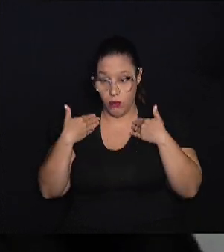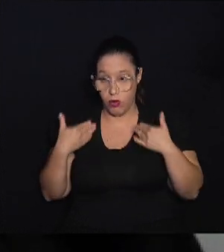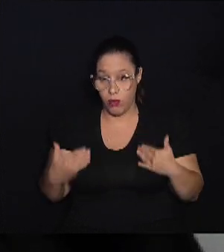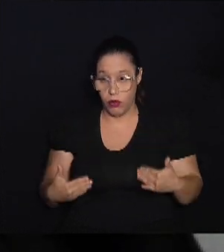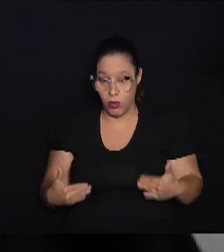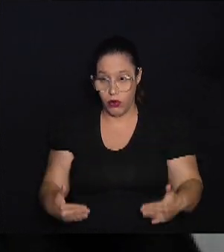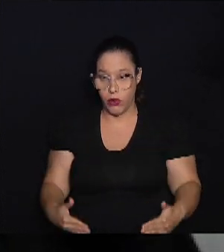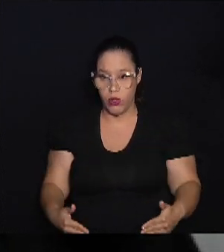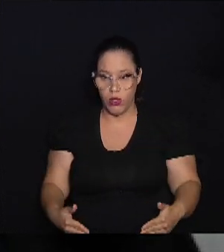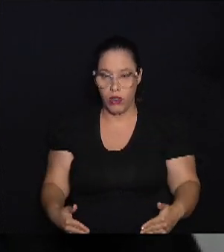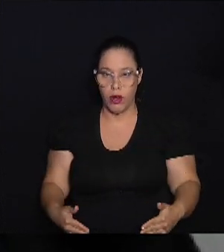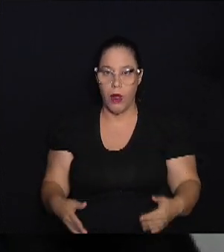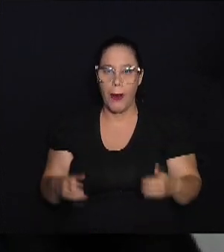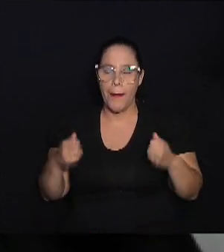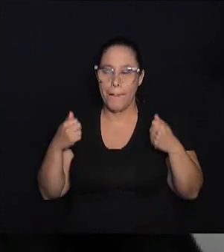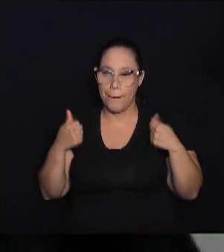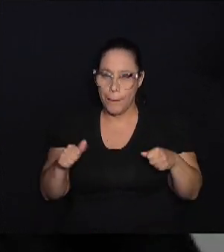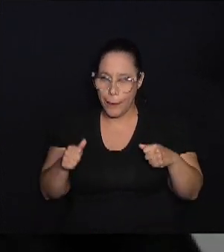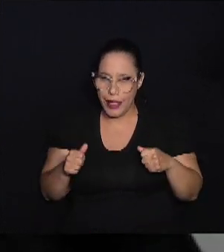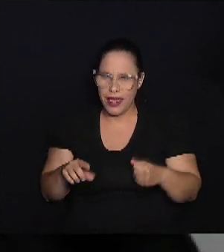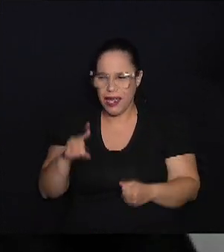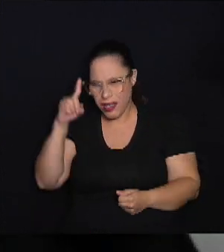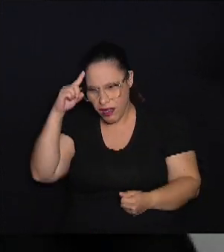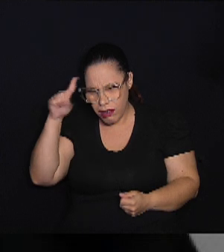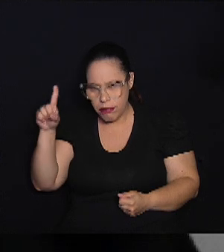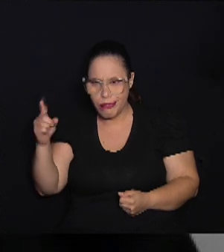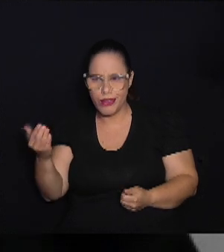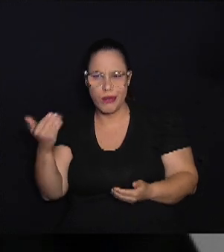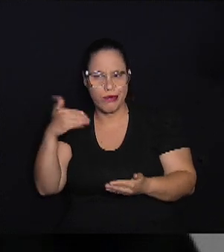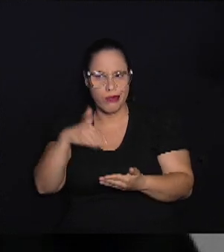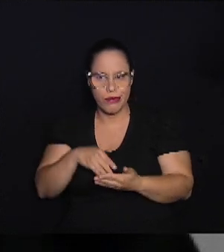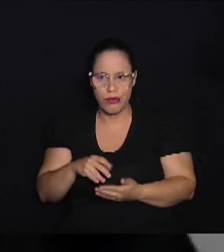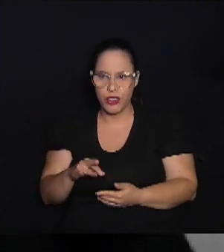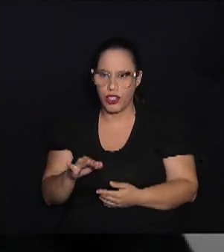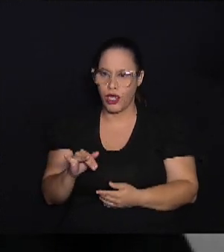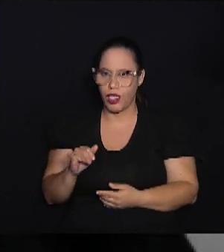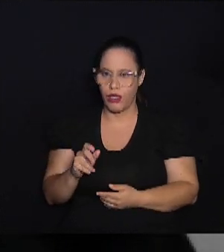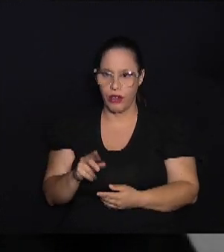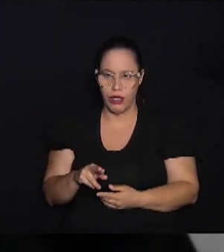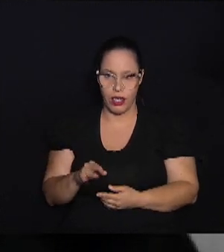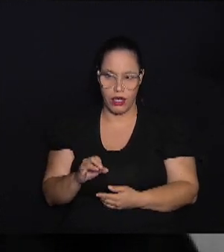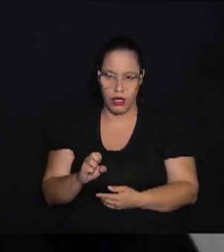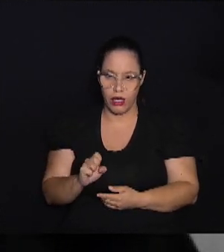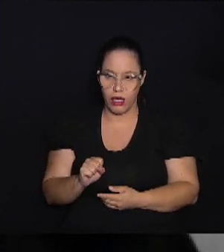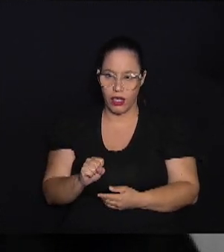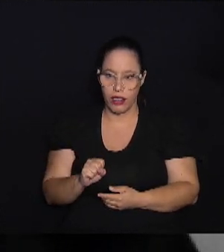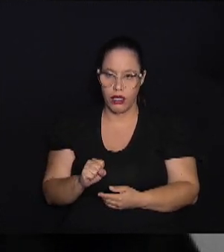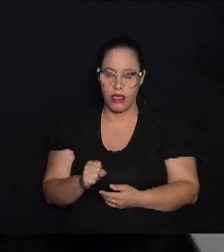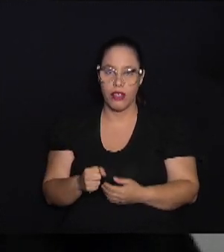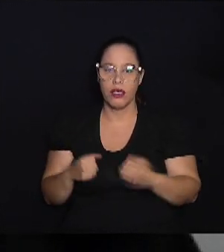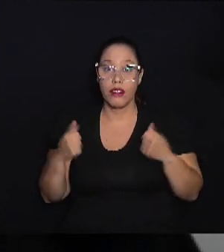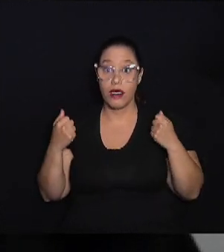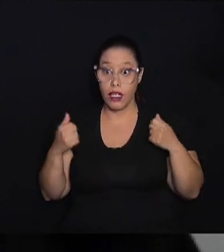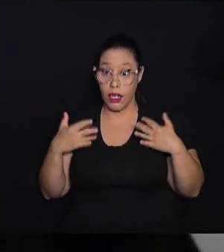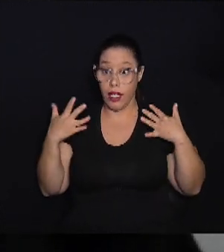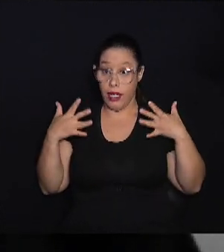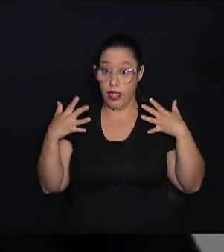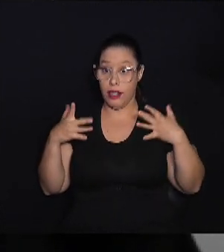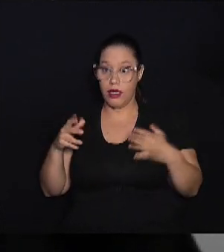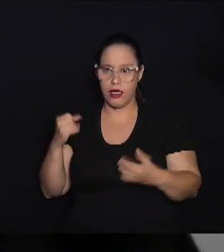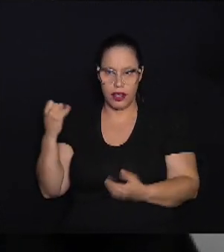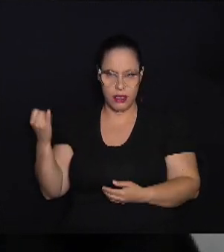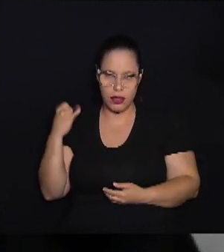corpo, ele precisa diariamente de nutrientes, além de energia. Lógico que energia é